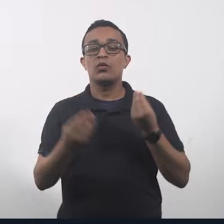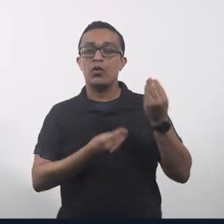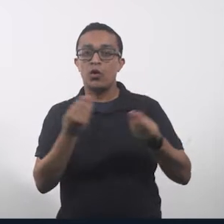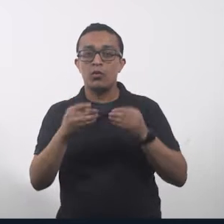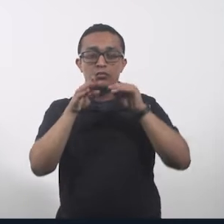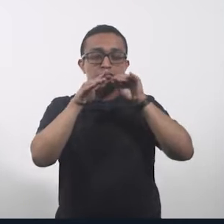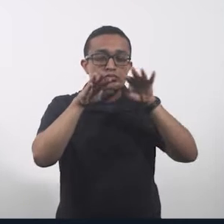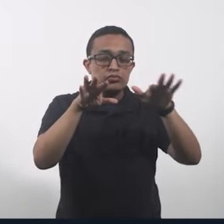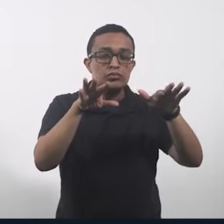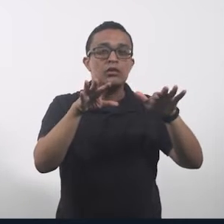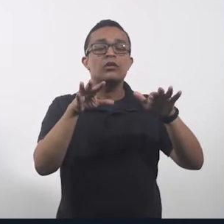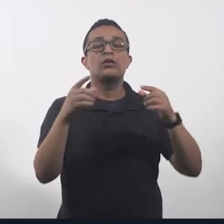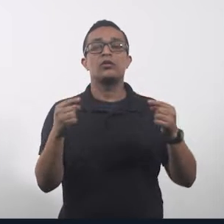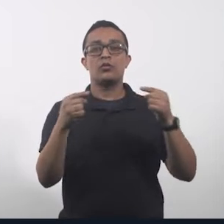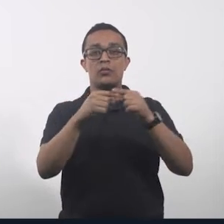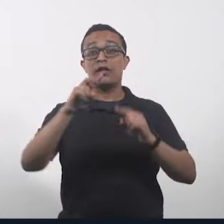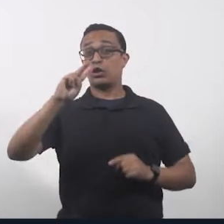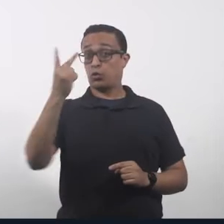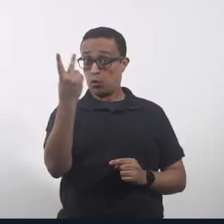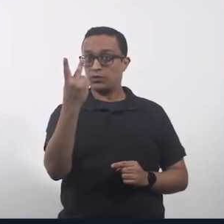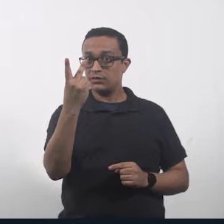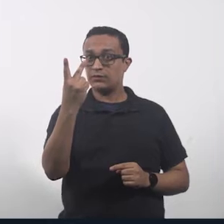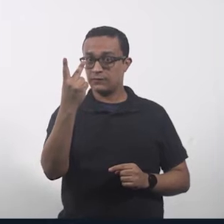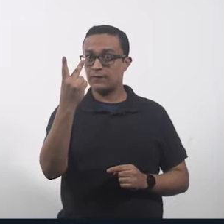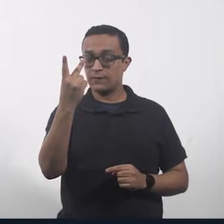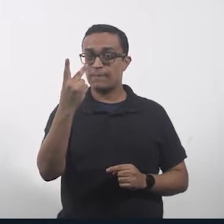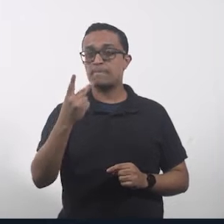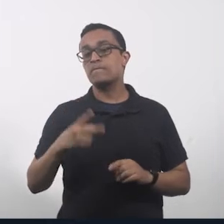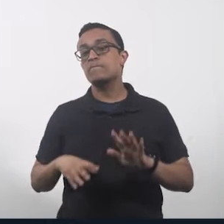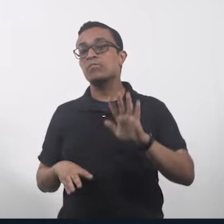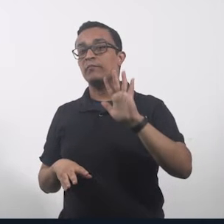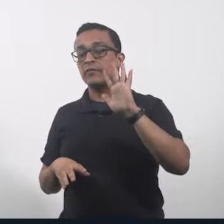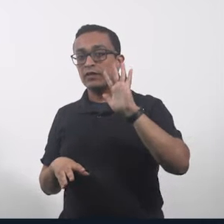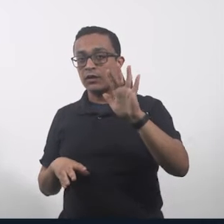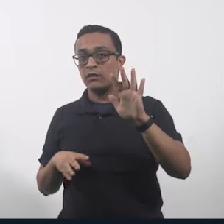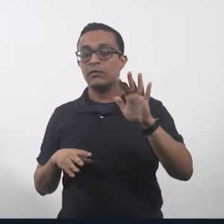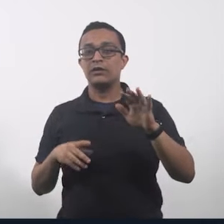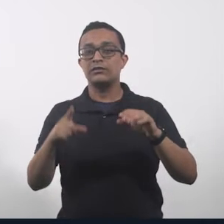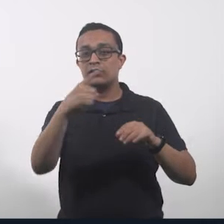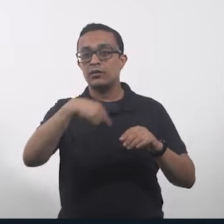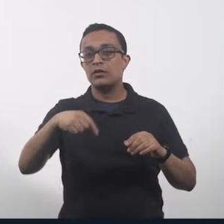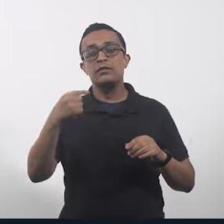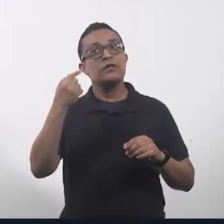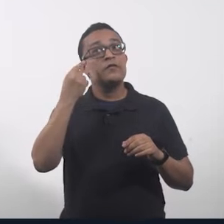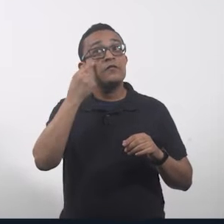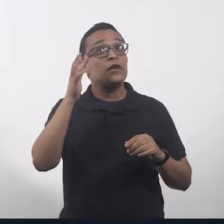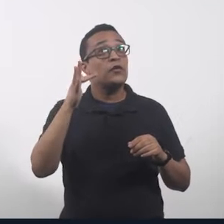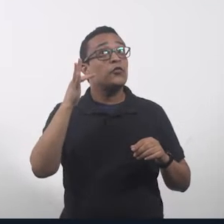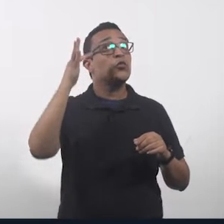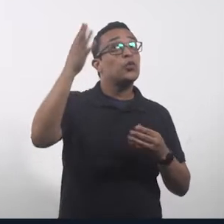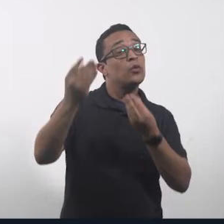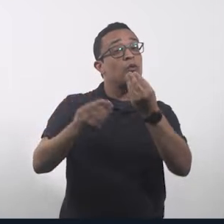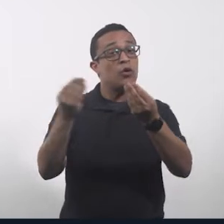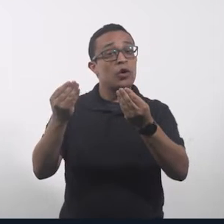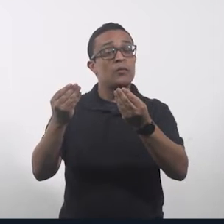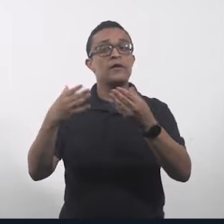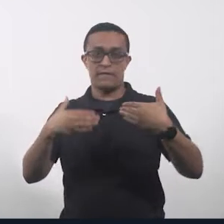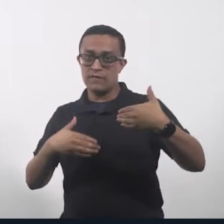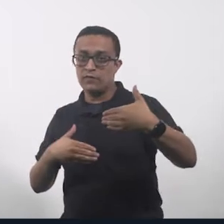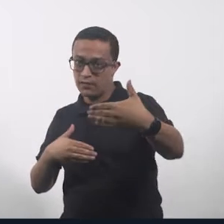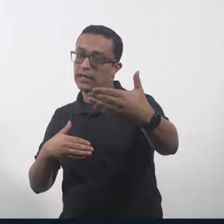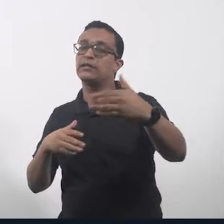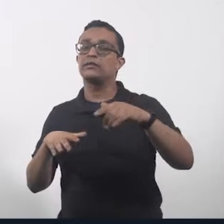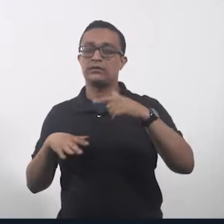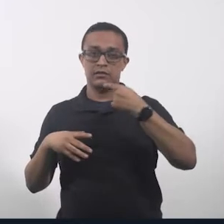de transmissão 2 para esse indicador, mas fazendo também esse exercício de projetar um cenário, estaríamos nas